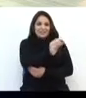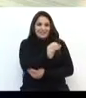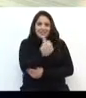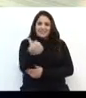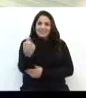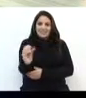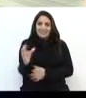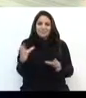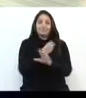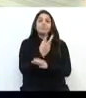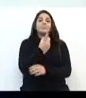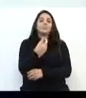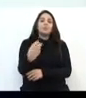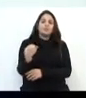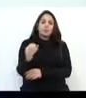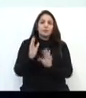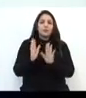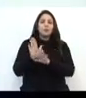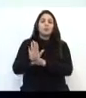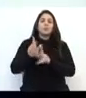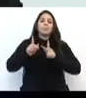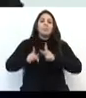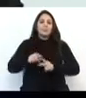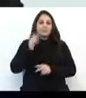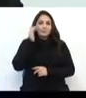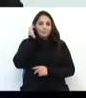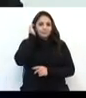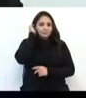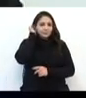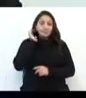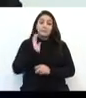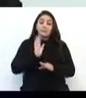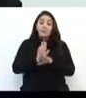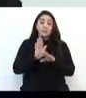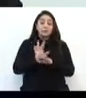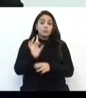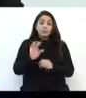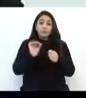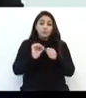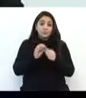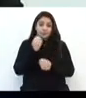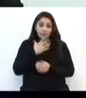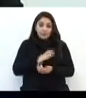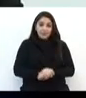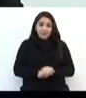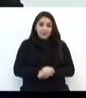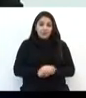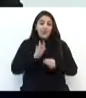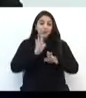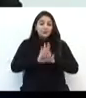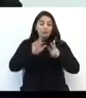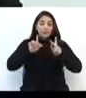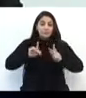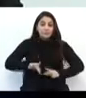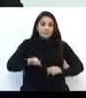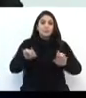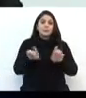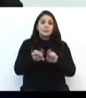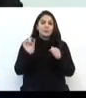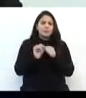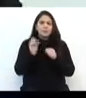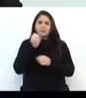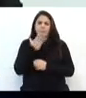um, integraliza mais uma criança. Ajudar só faz bem. E ajudar o próximo, fazer bem, vai